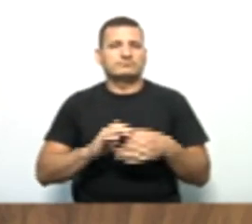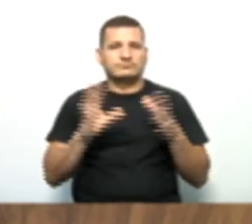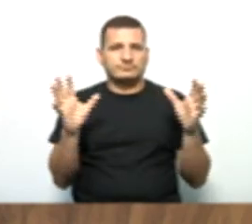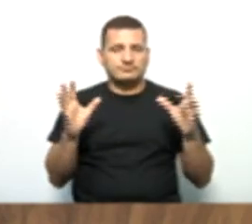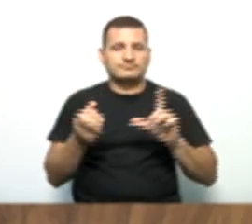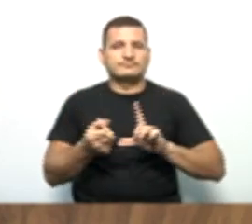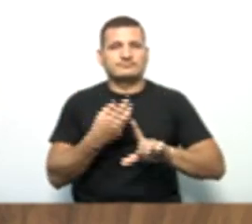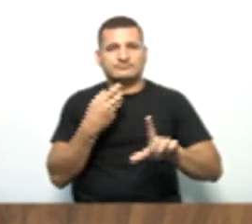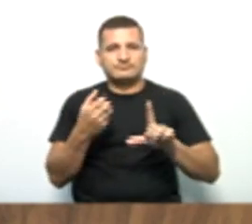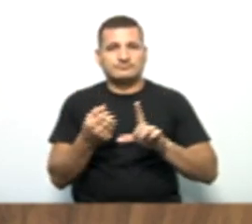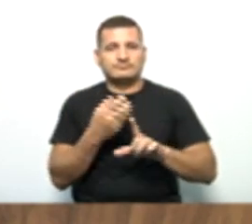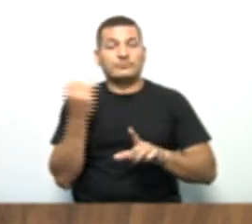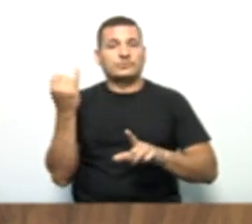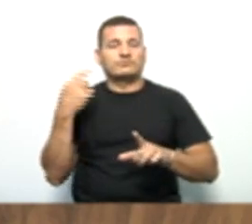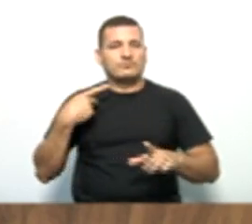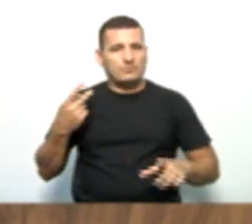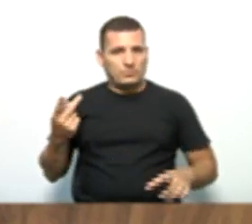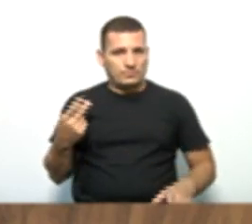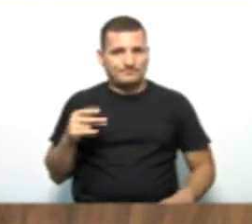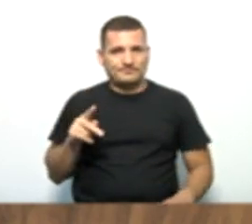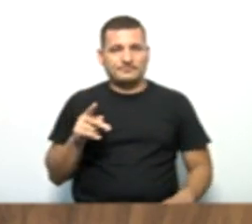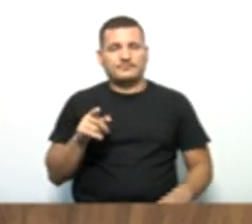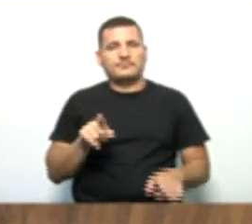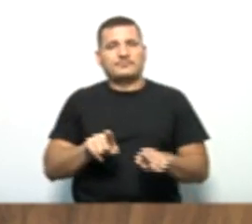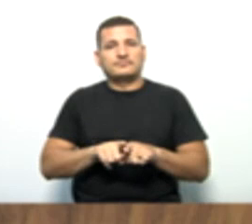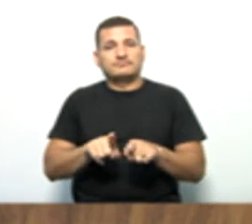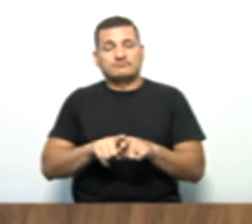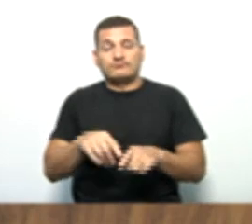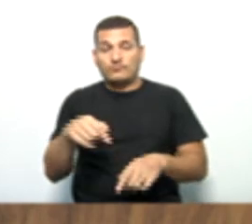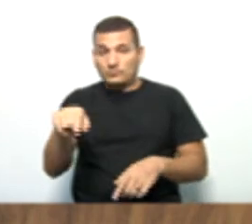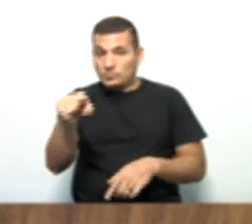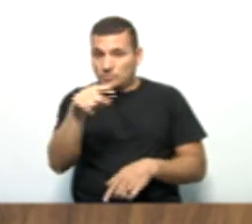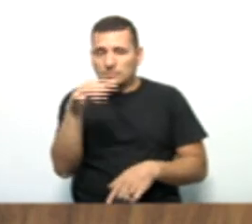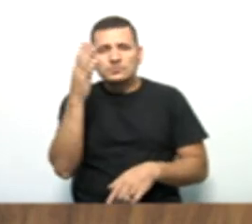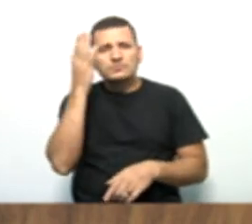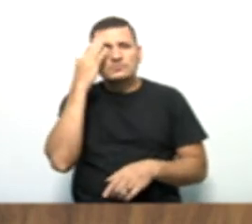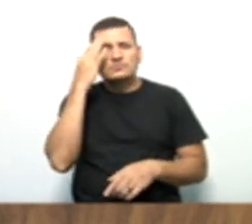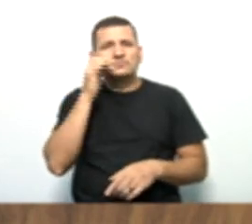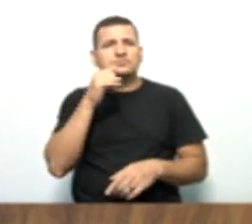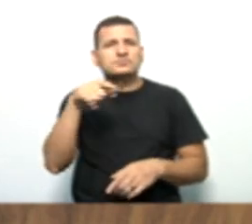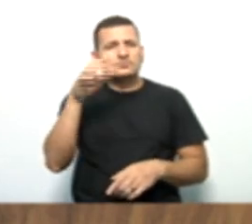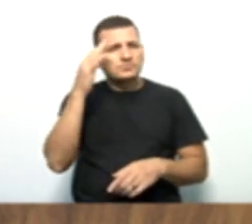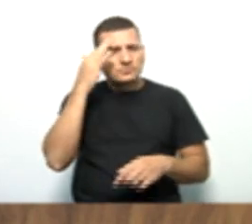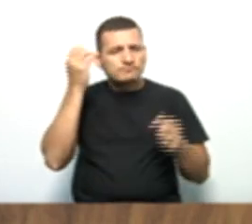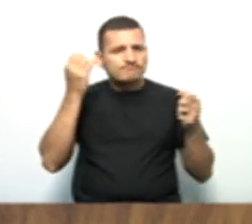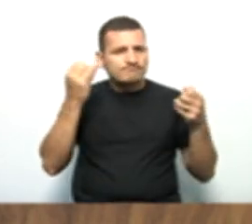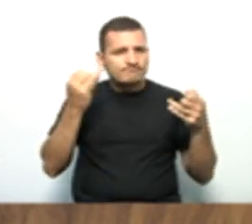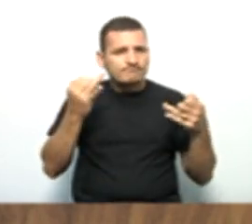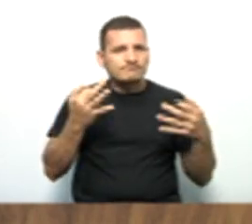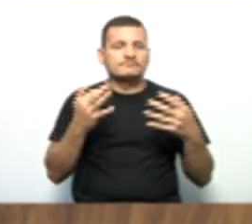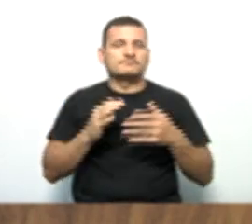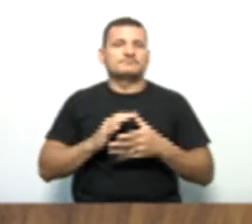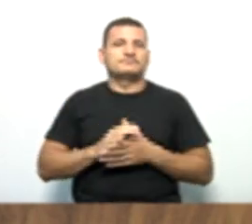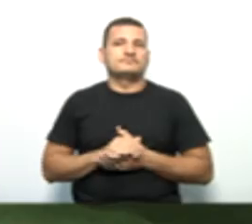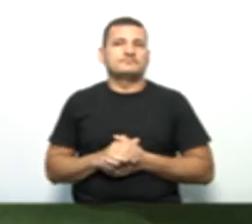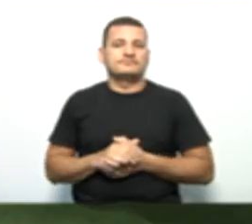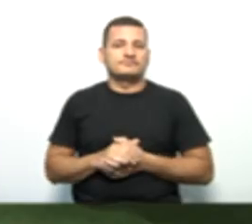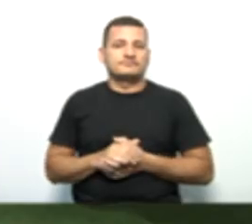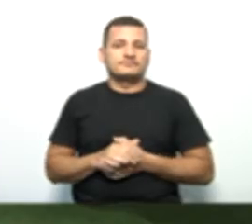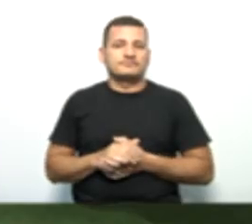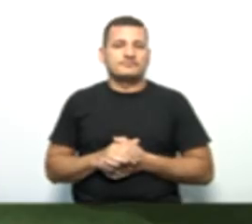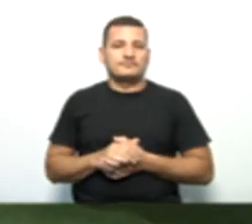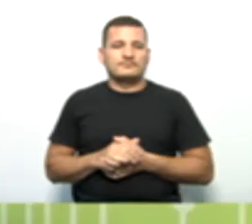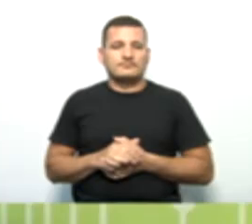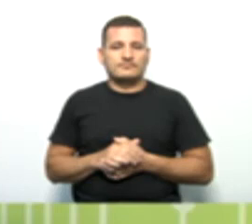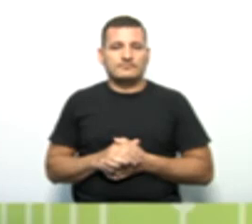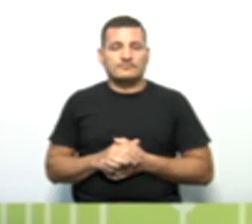importante para nós e para vocês. Saber que vocês estão compreendendo o conteúdo, né, professor? Isso mesmo, isso mesmo.